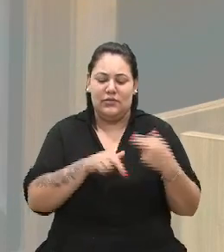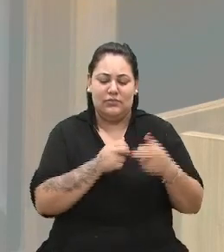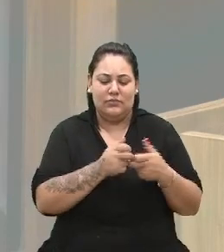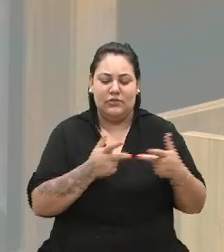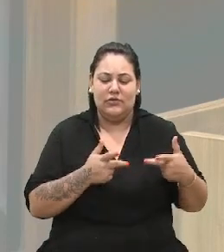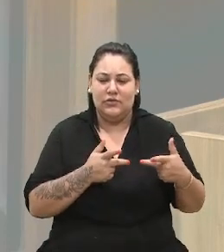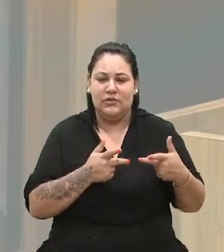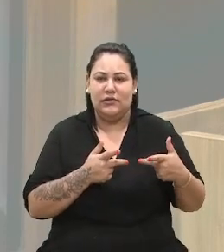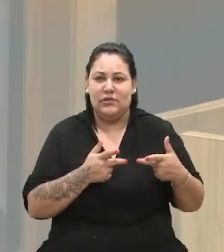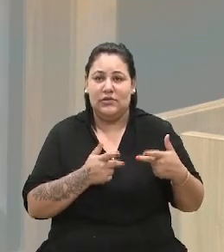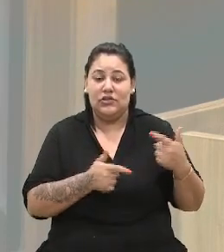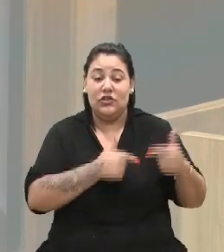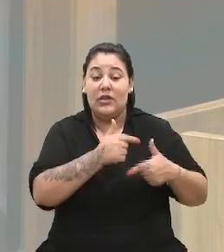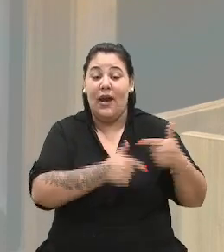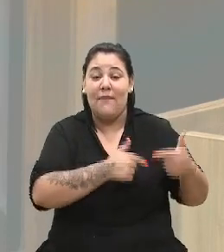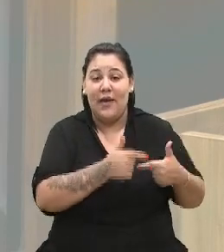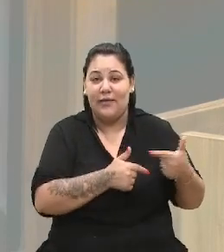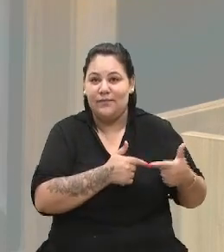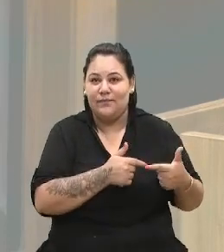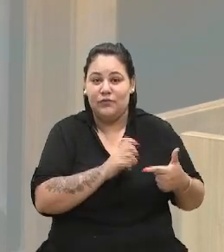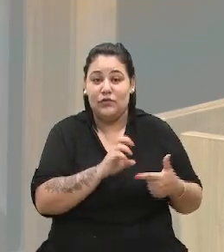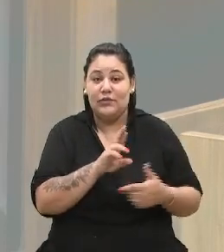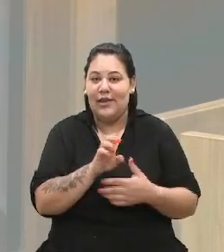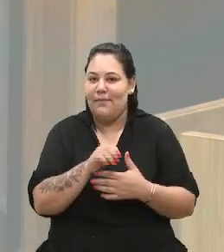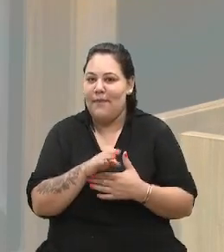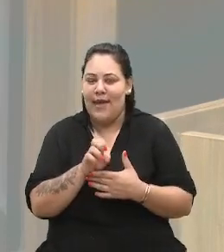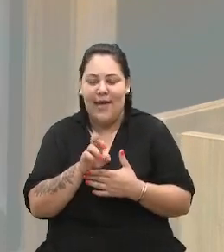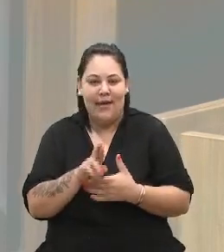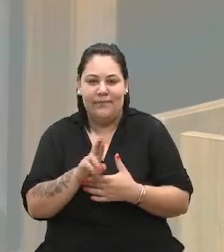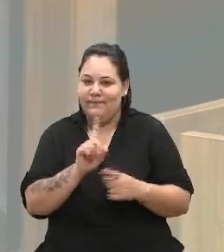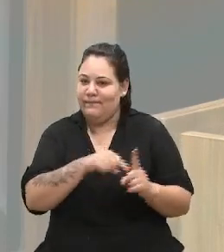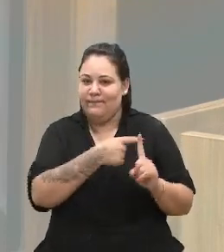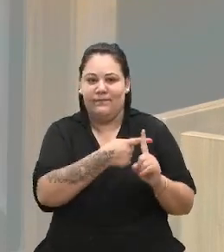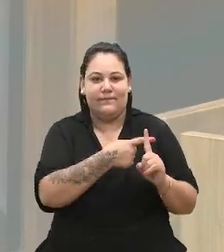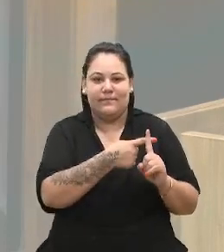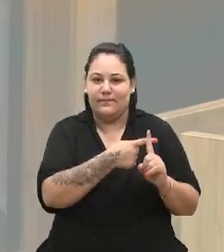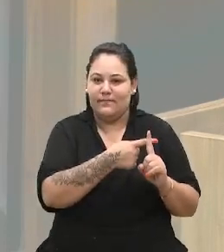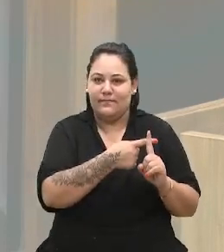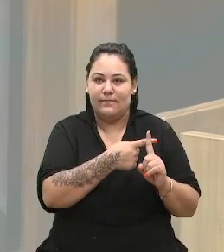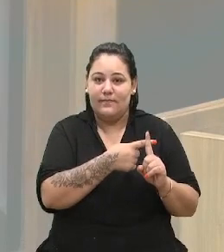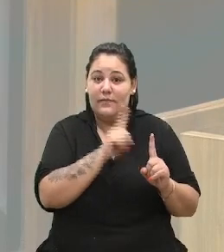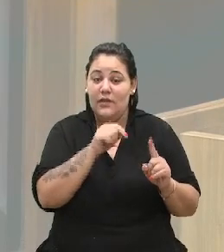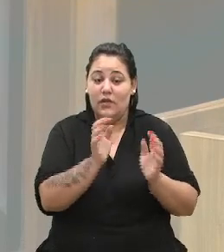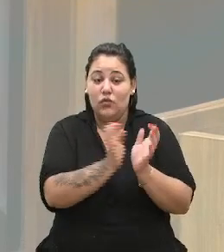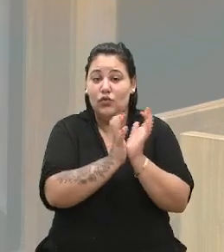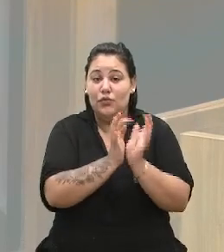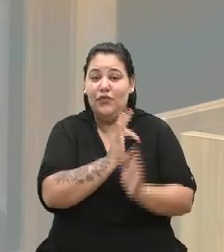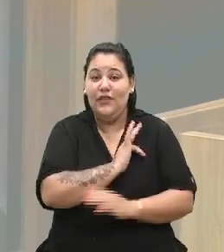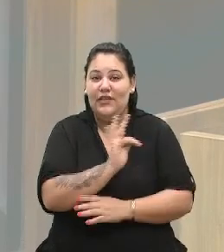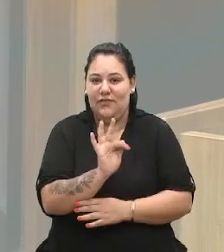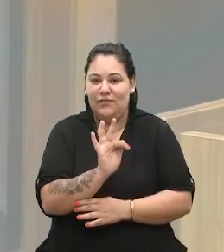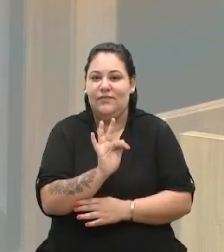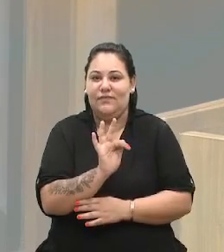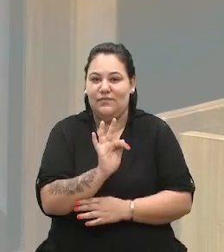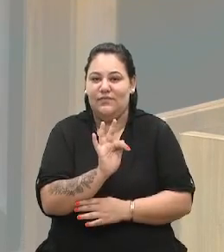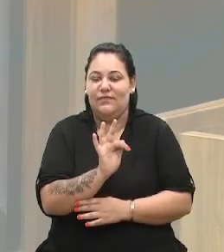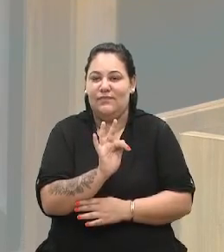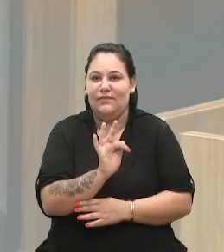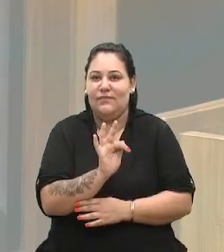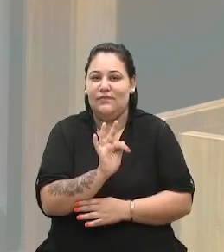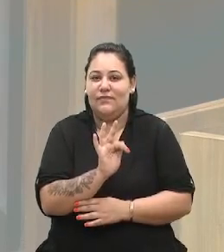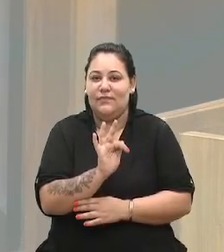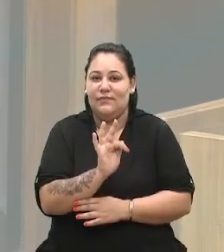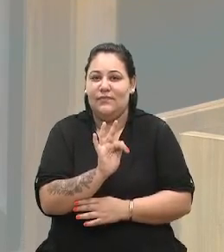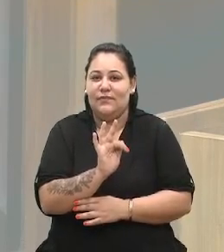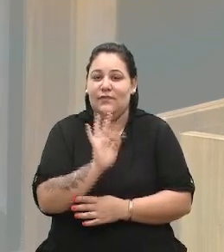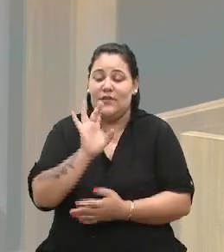questões remuneratórias. Enquanto o CREMERS é muito mais do que isso. O CREMERS é uma autarquia federal estabelecido por uma lei